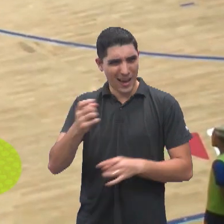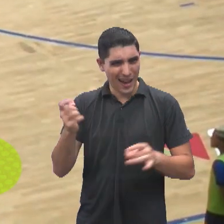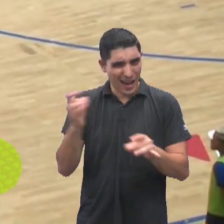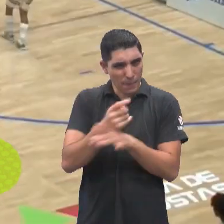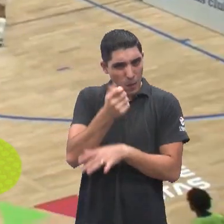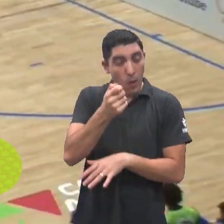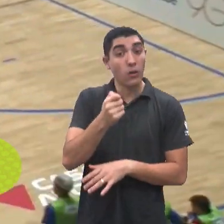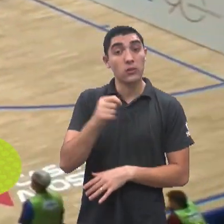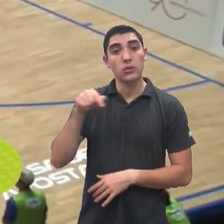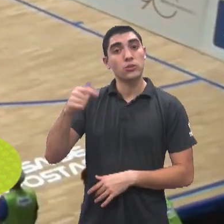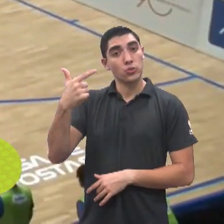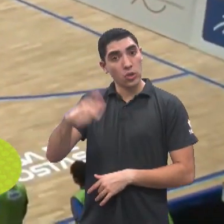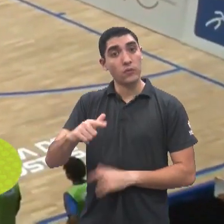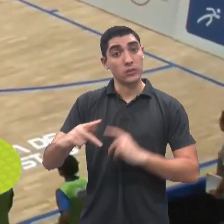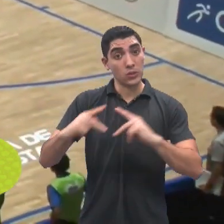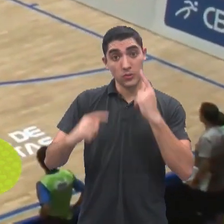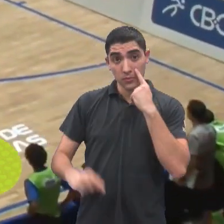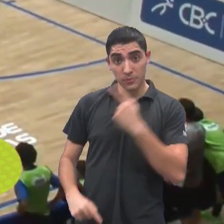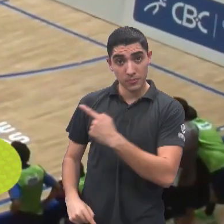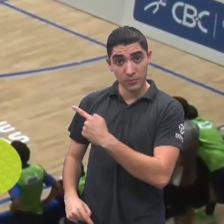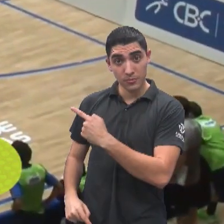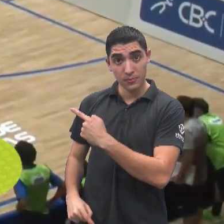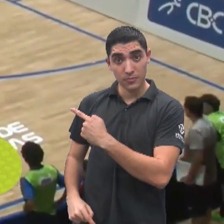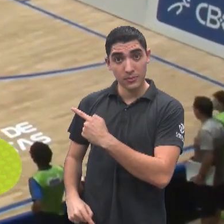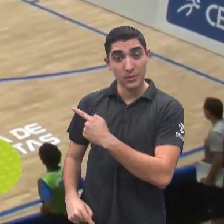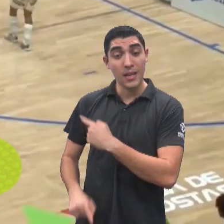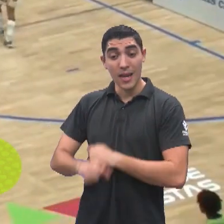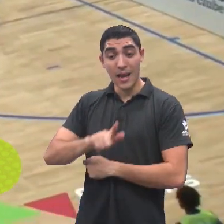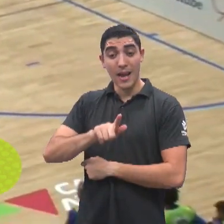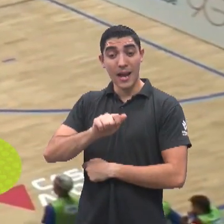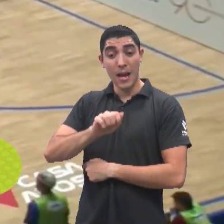o São José. Gustavo rolou para Gabriel Soares